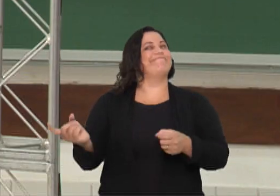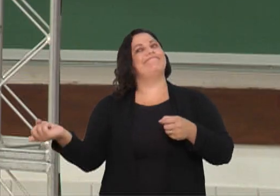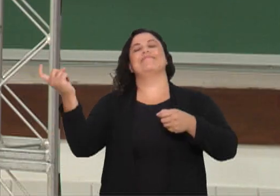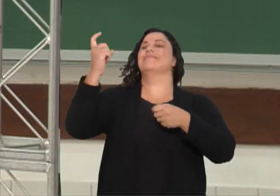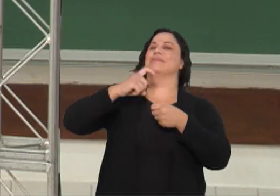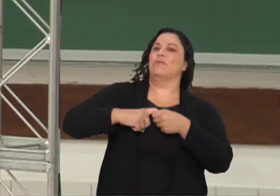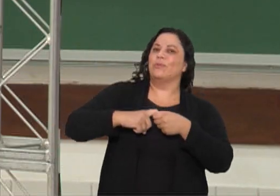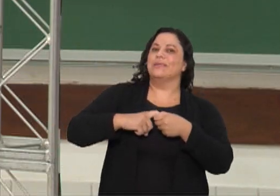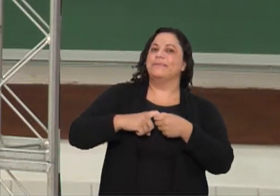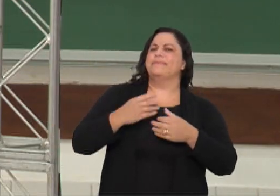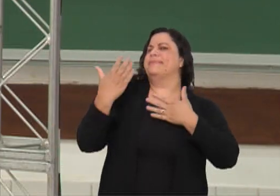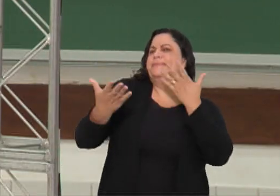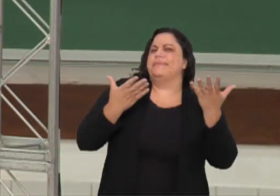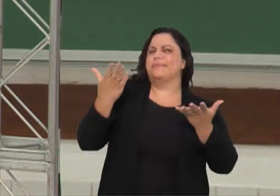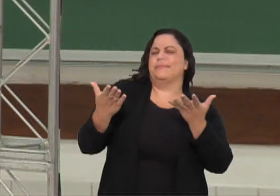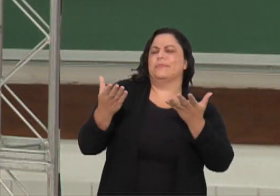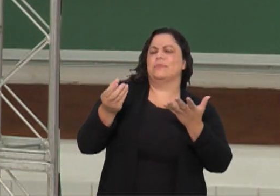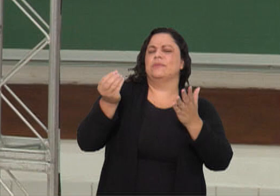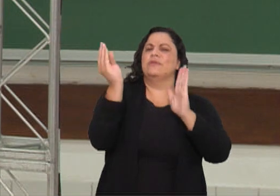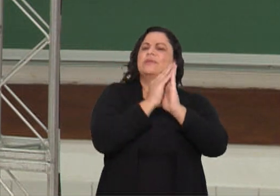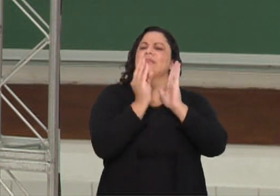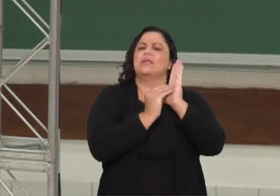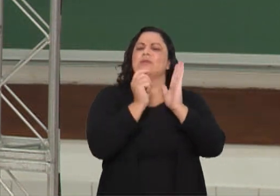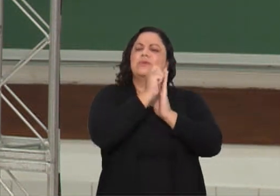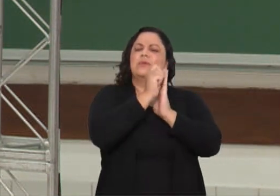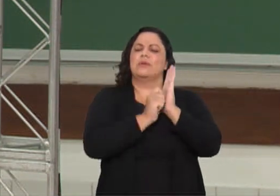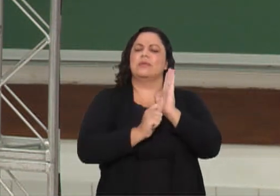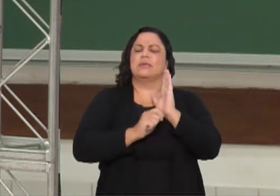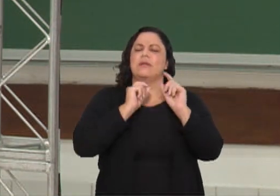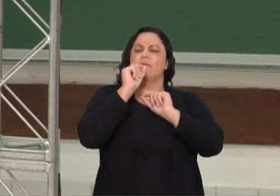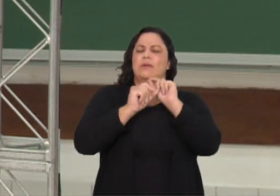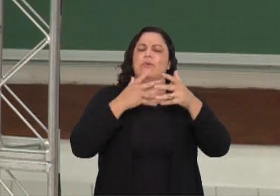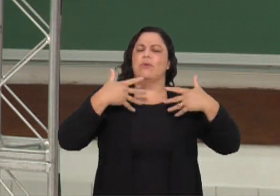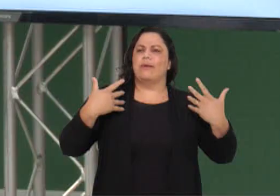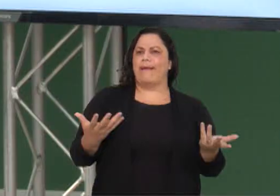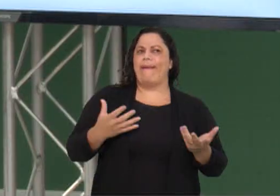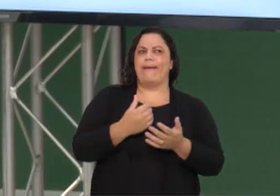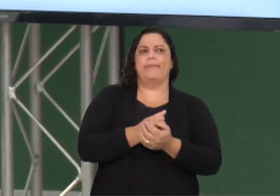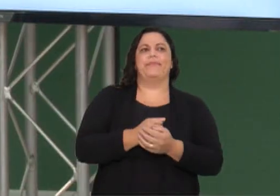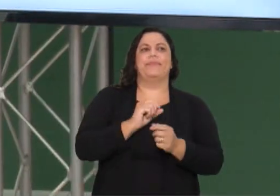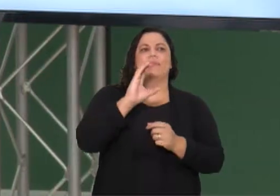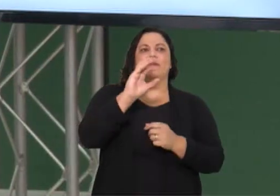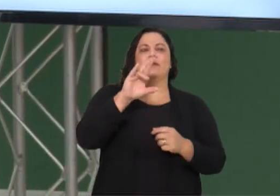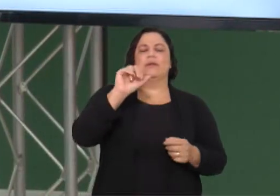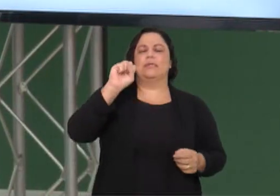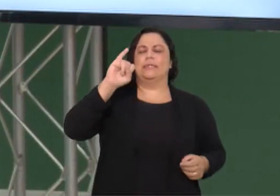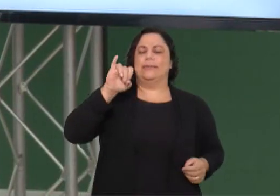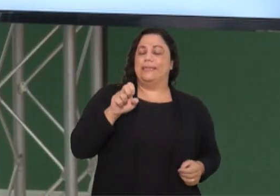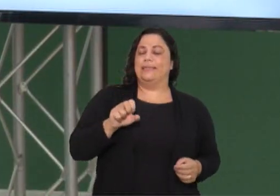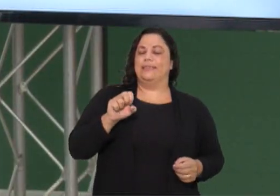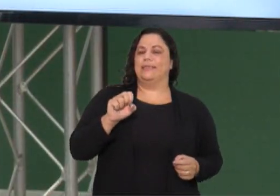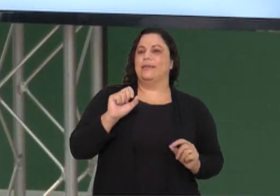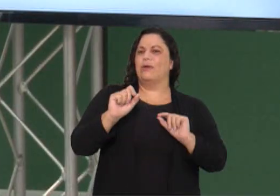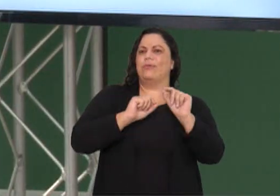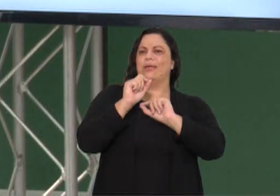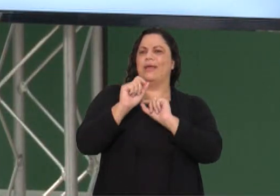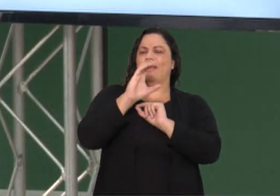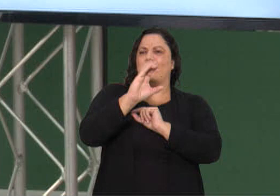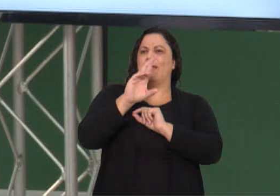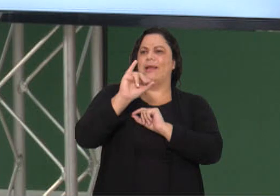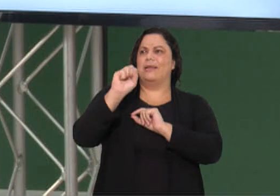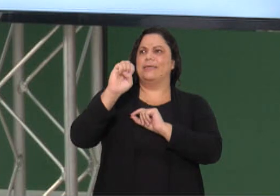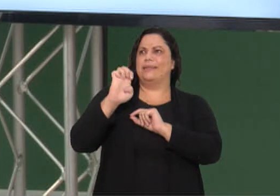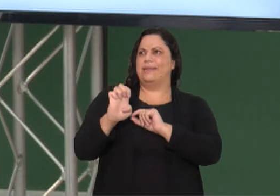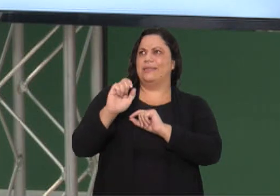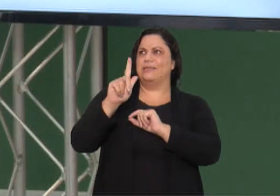Voltei. E aí, o que vocês colocaram para mim? Qual que é a relação? Crise dos genos, os tetas é um grupo excluído